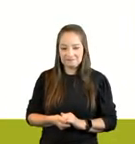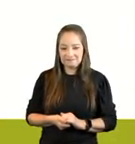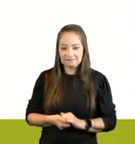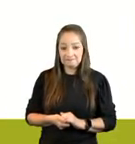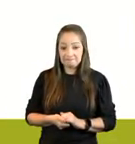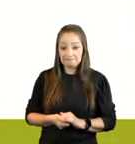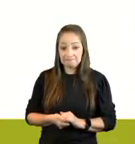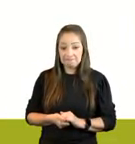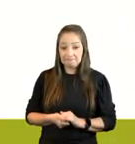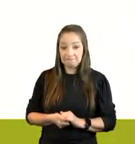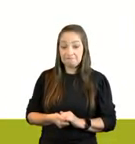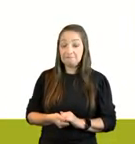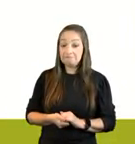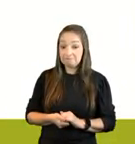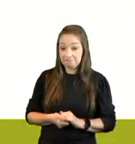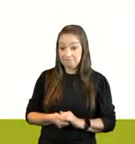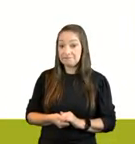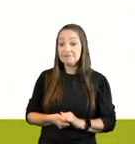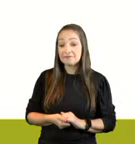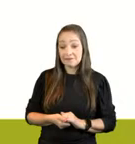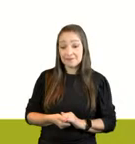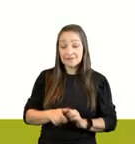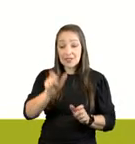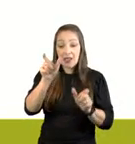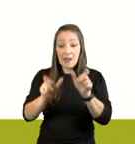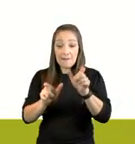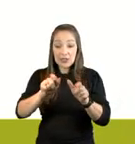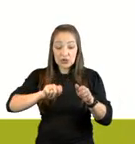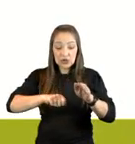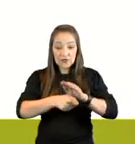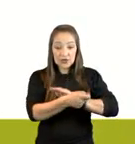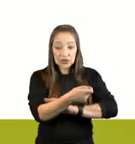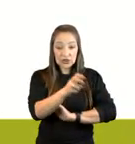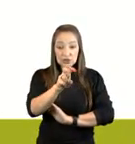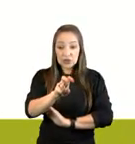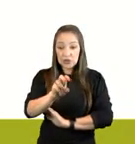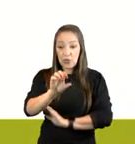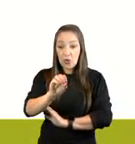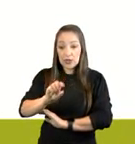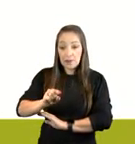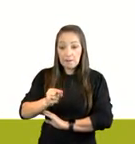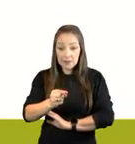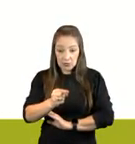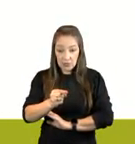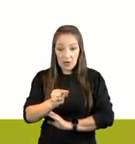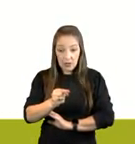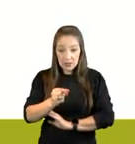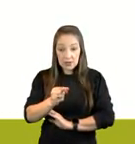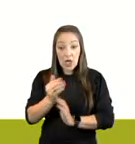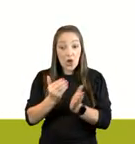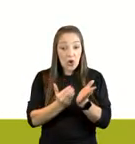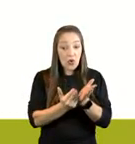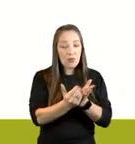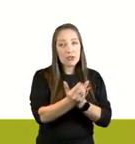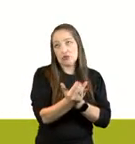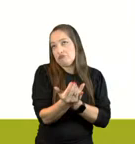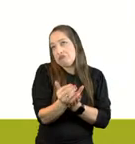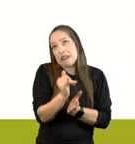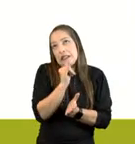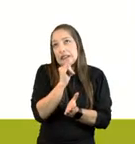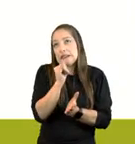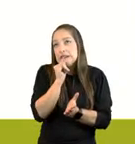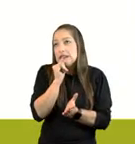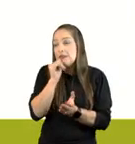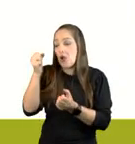Eu pus aqui que as pessoas tenham investido R$50 mil de valor inicial, que ela pegou, vendeu o carro e nunca